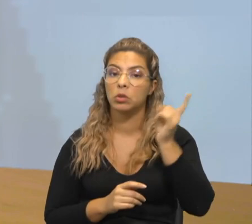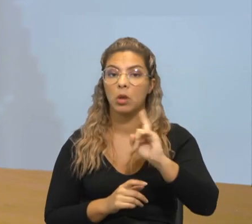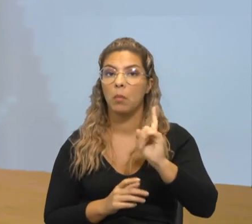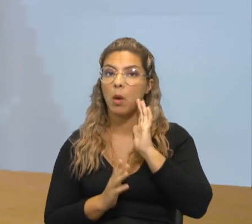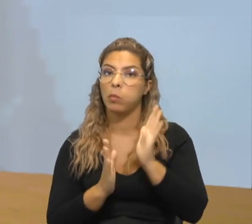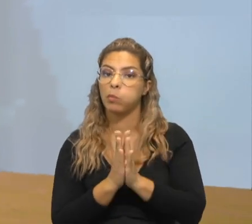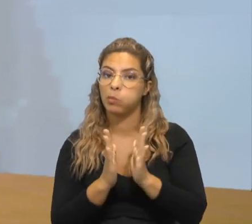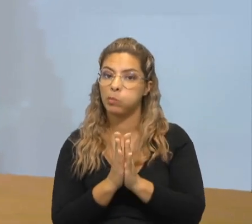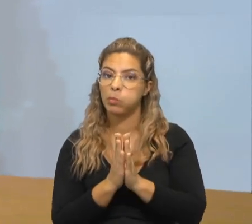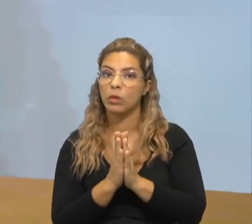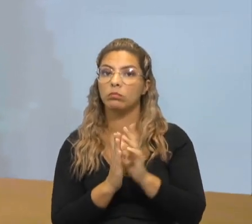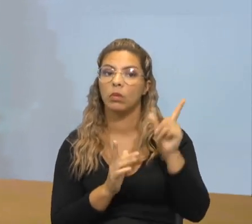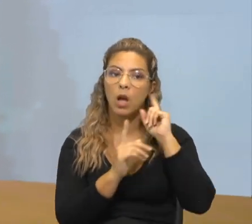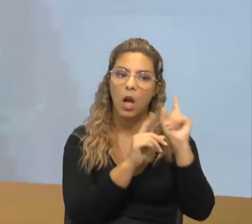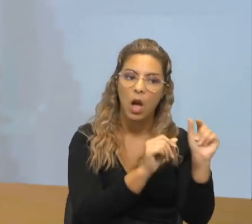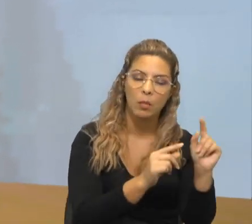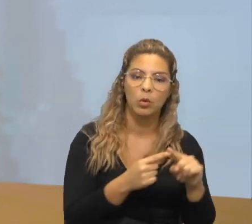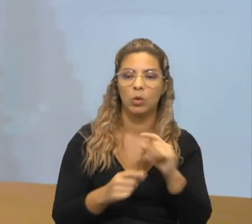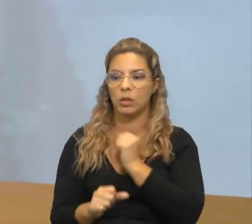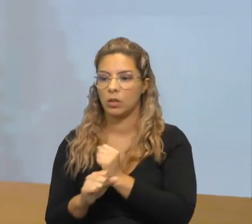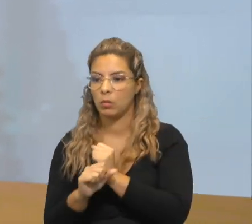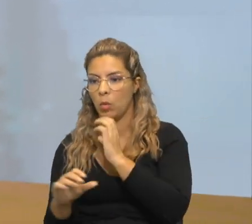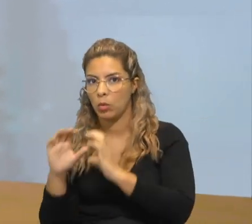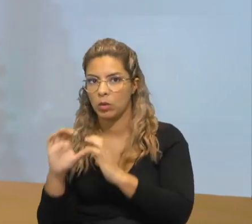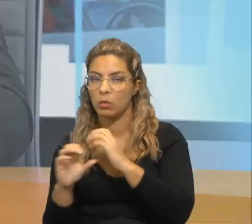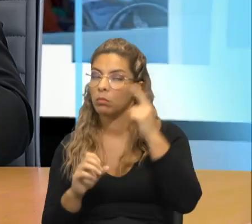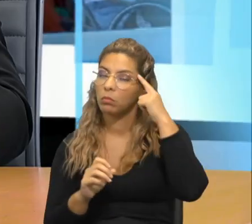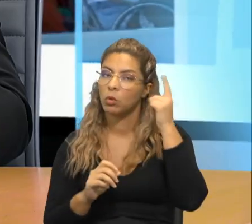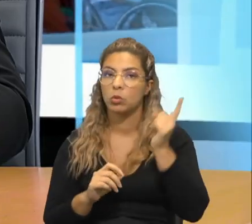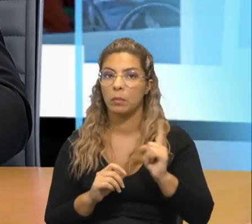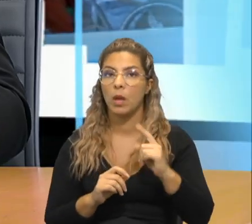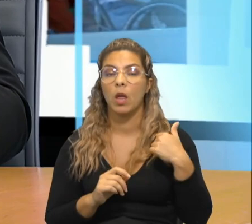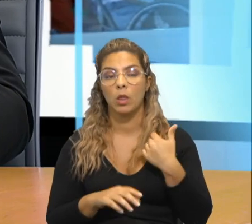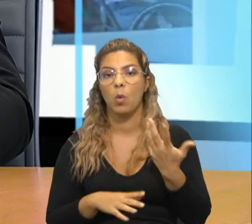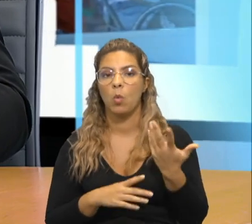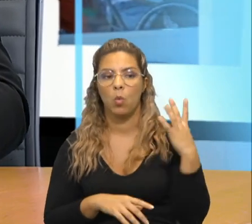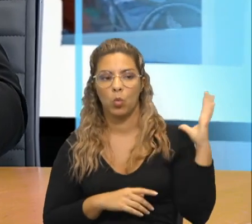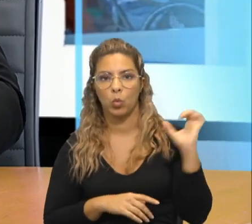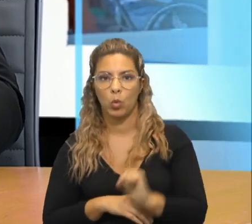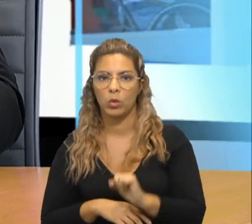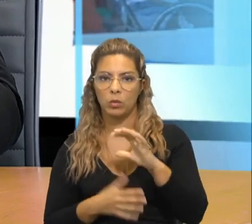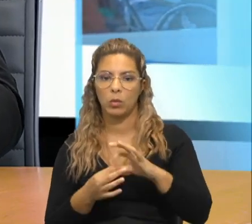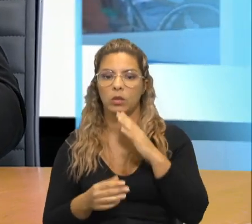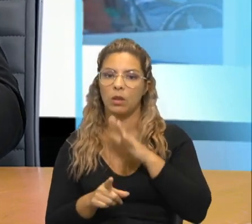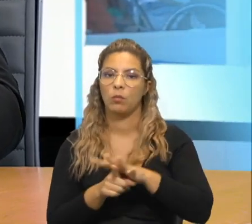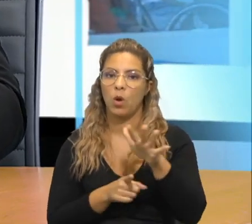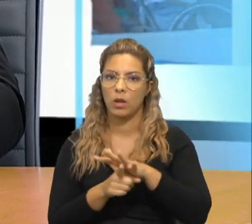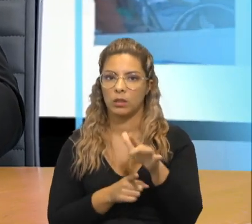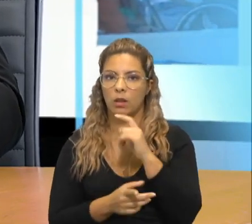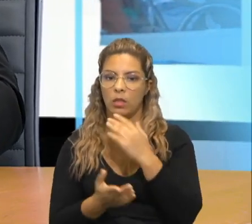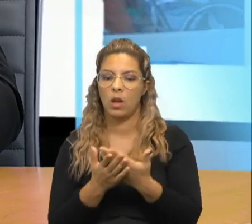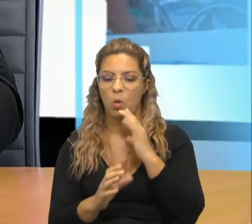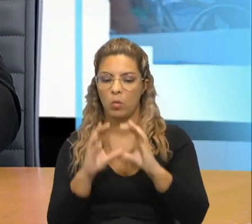oração para a rádio, trabalhos de comunicação. Por isso que eu trouxe como símbolo desse trabalho de espiritualidade do